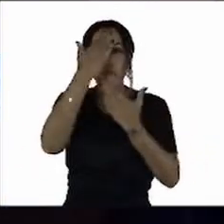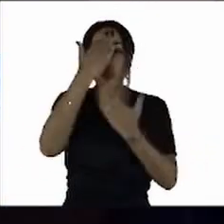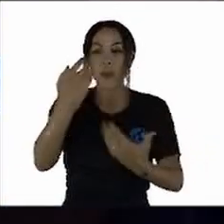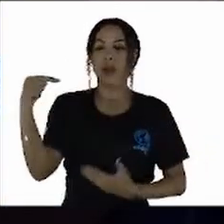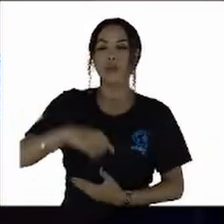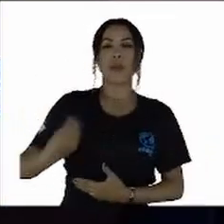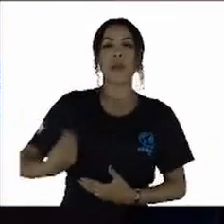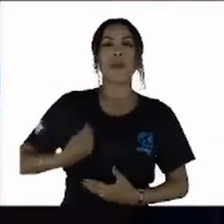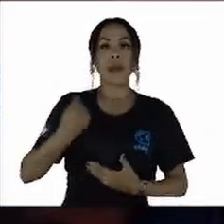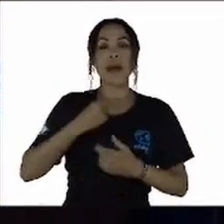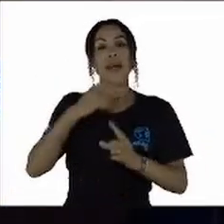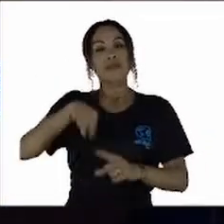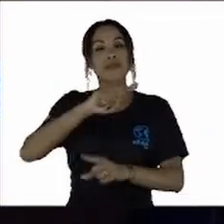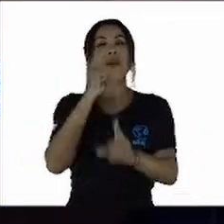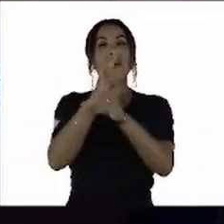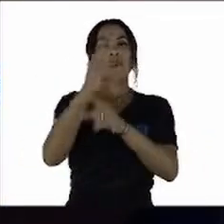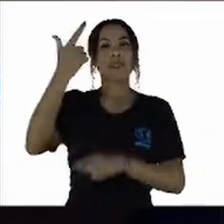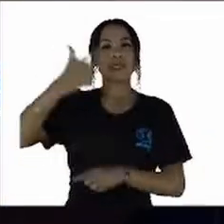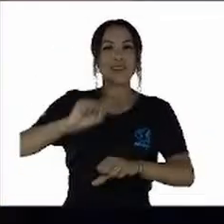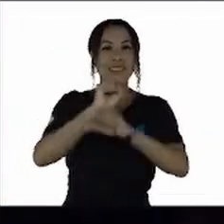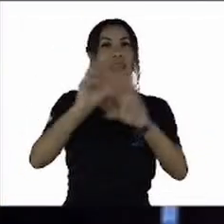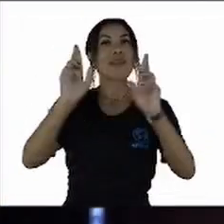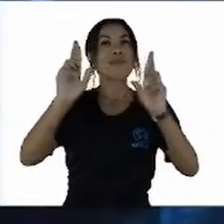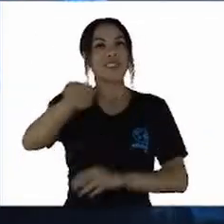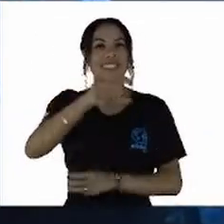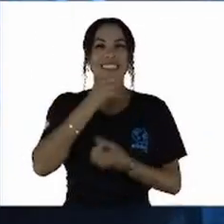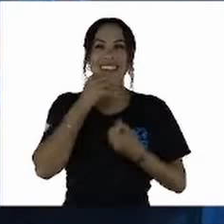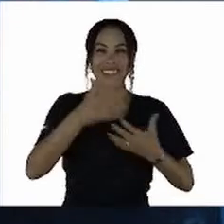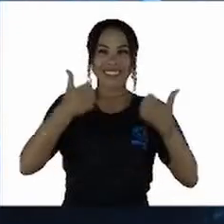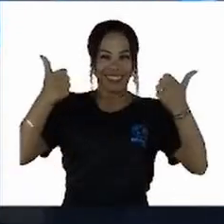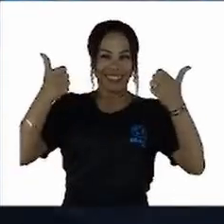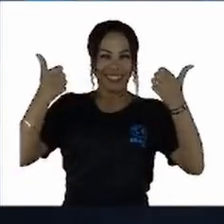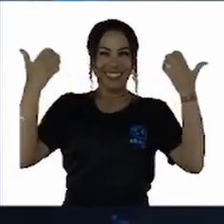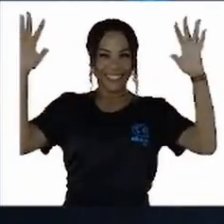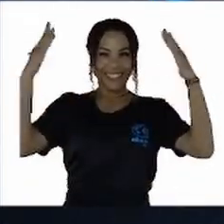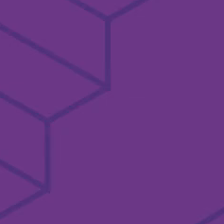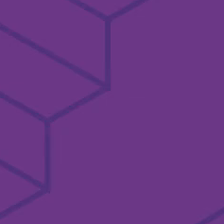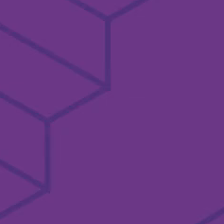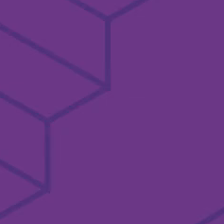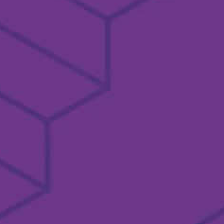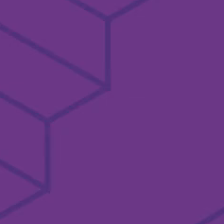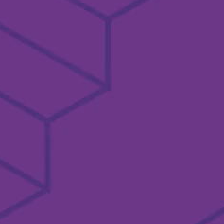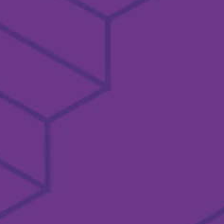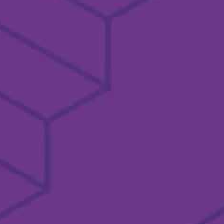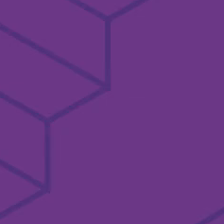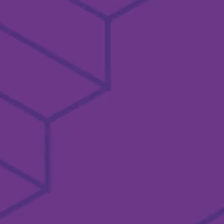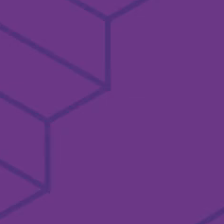por assistirem, e a gente se vê na próxima, tá bom? Espero que vocês tenham gostado. Ei, obrigado.